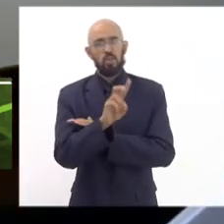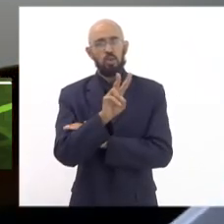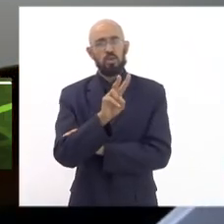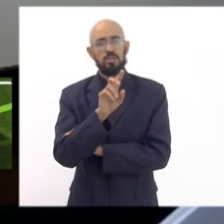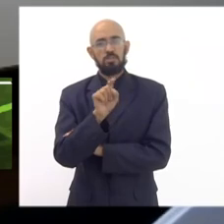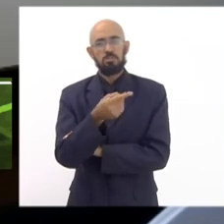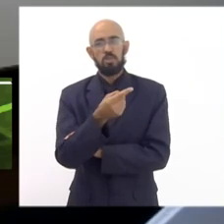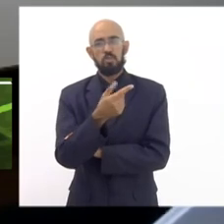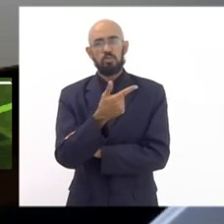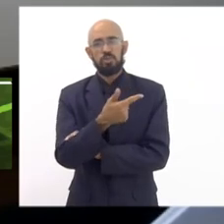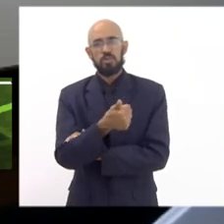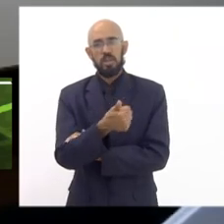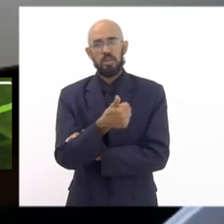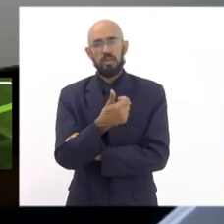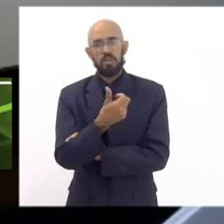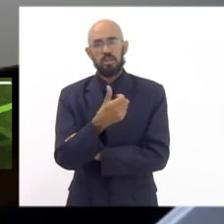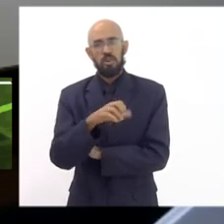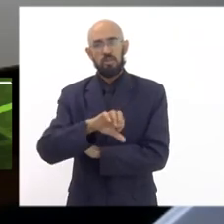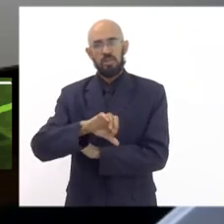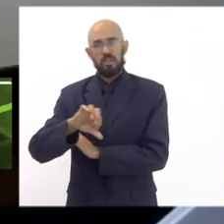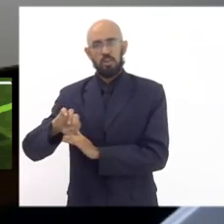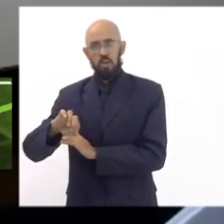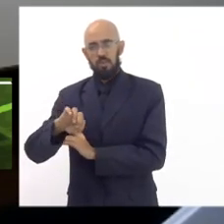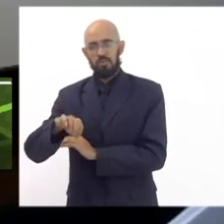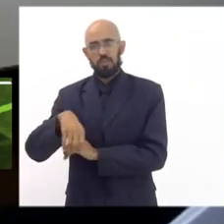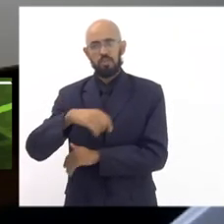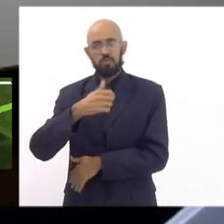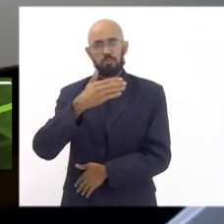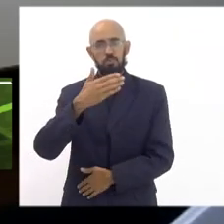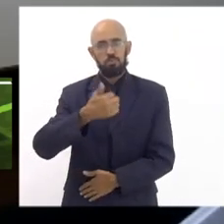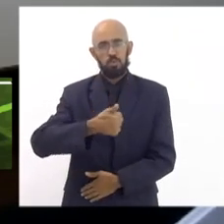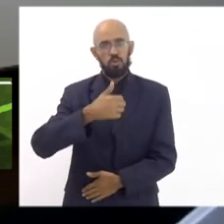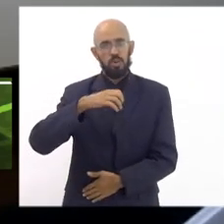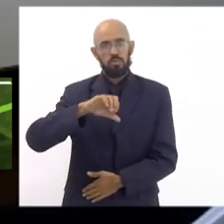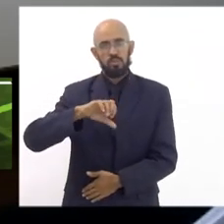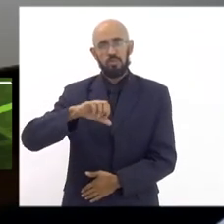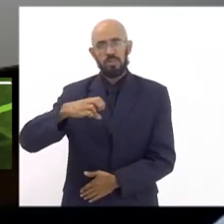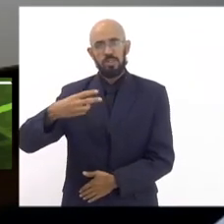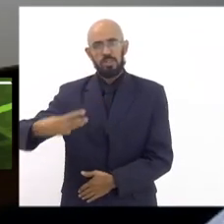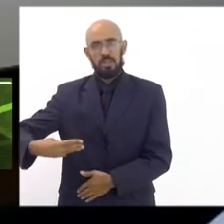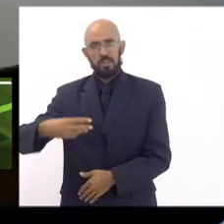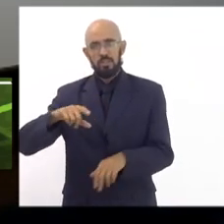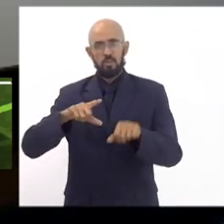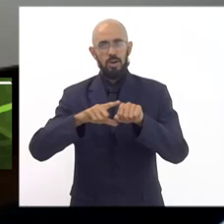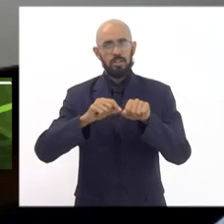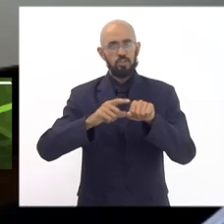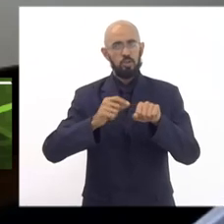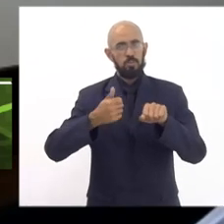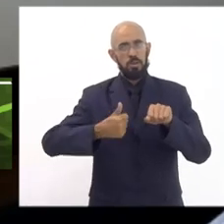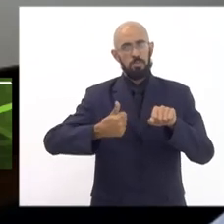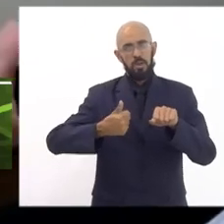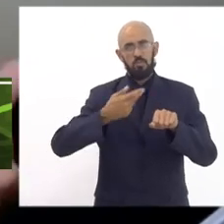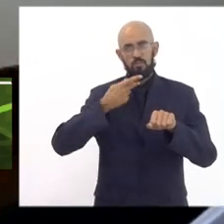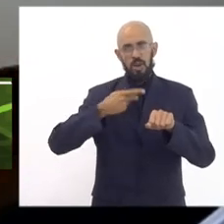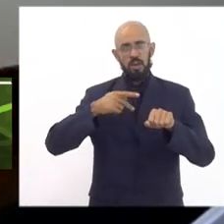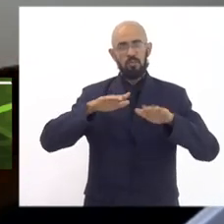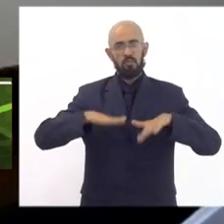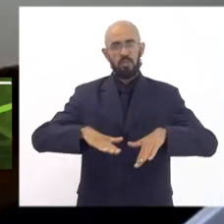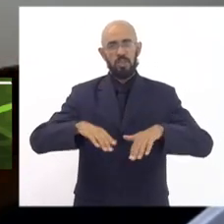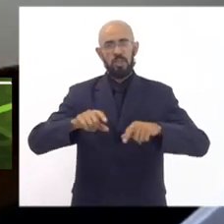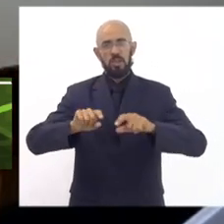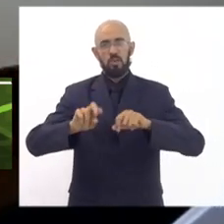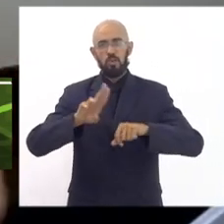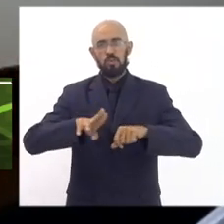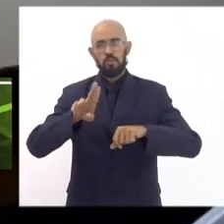de 18 de dezembro de 93, em cujo artigo 1º se lê: fica considerado o